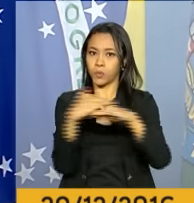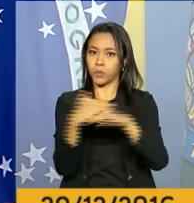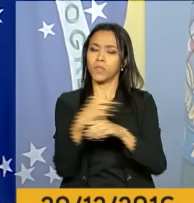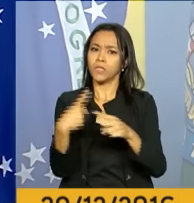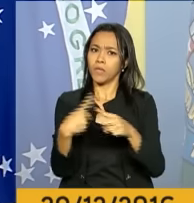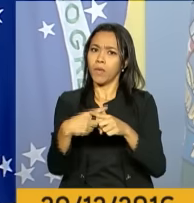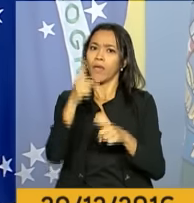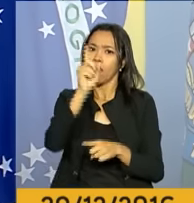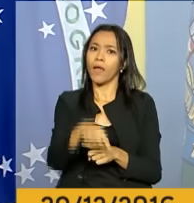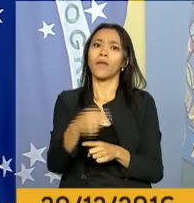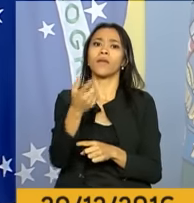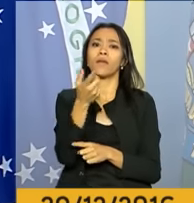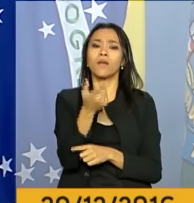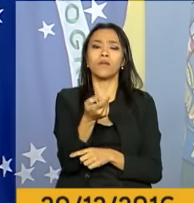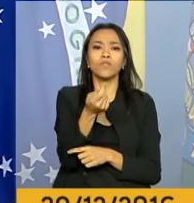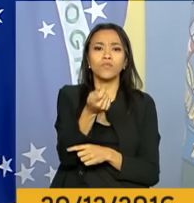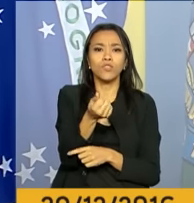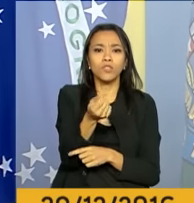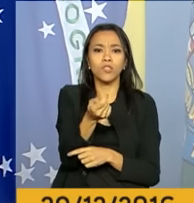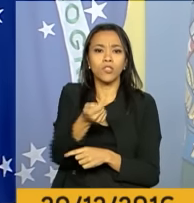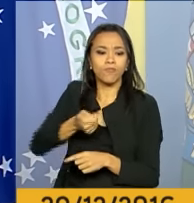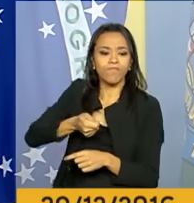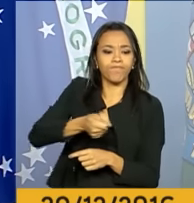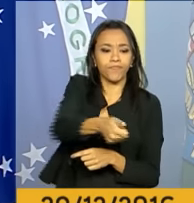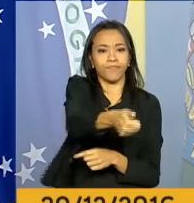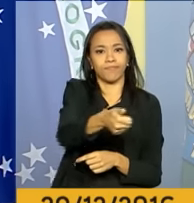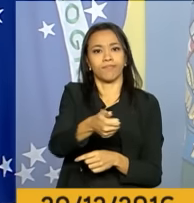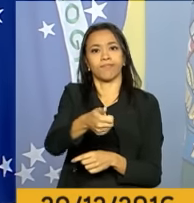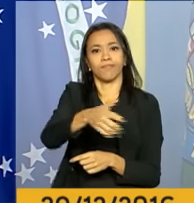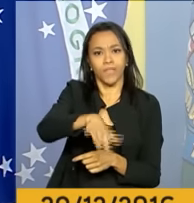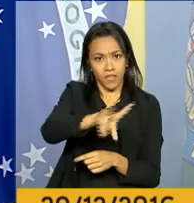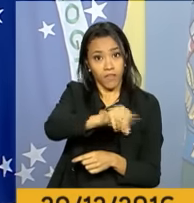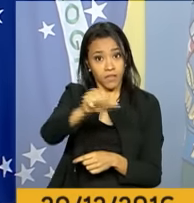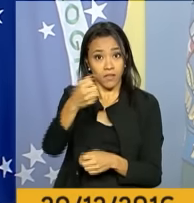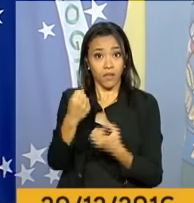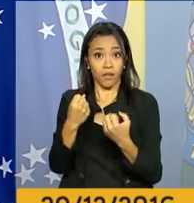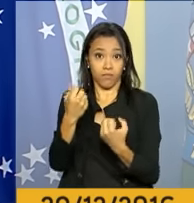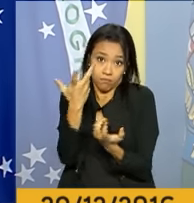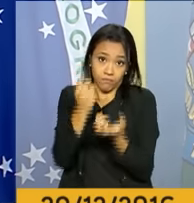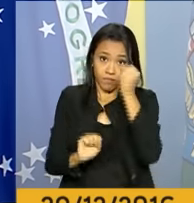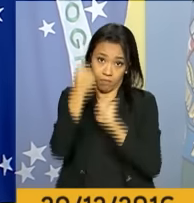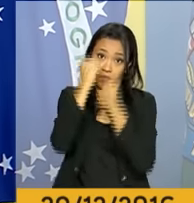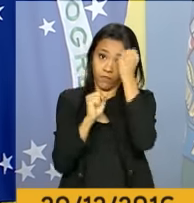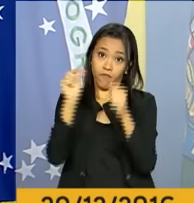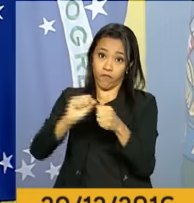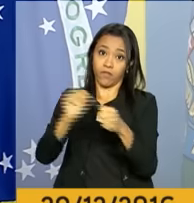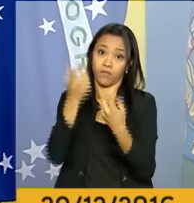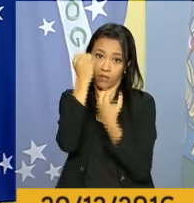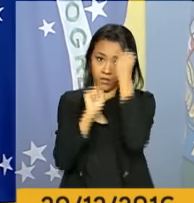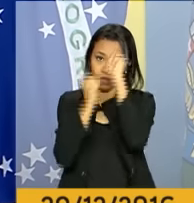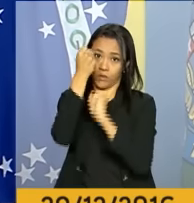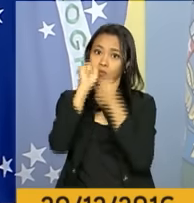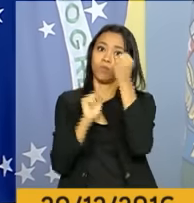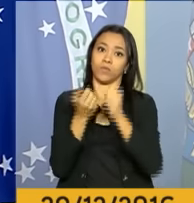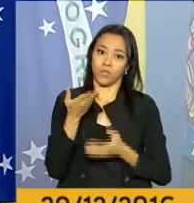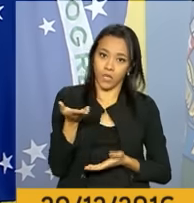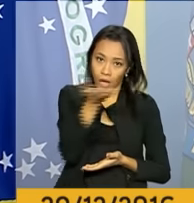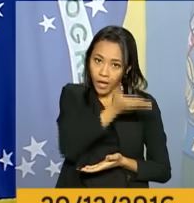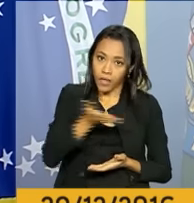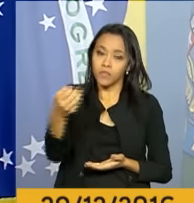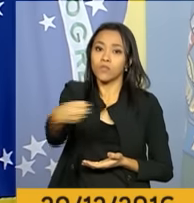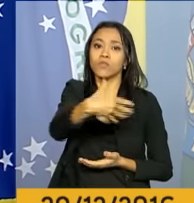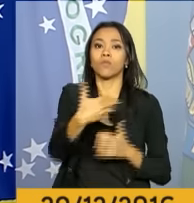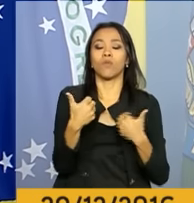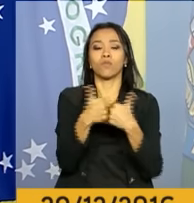economia na verdade estes ônibus haverão de ser fabricados portanto Isto é é gerador ou poderá